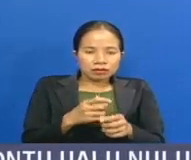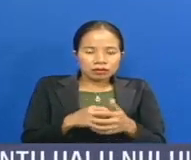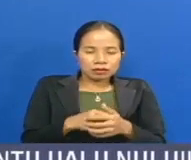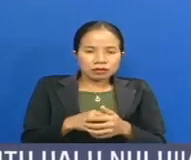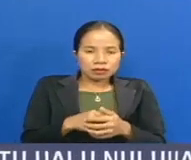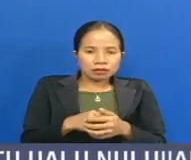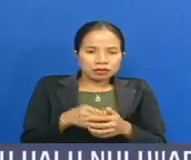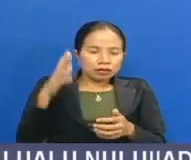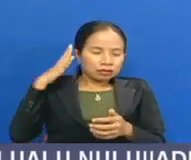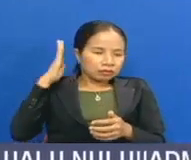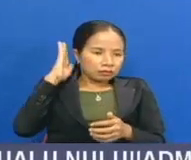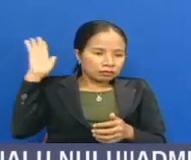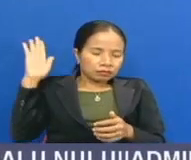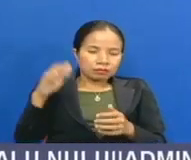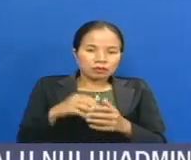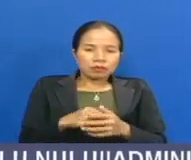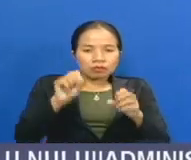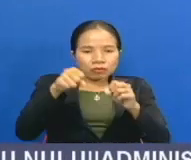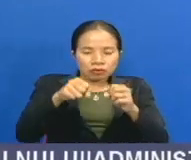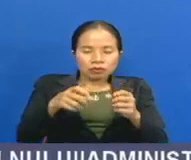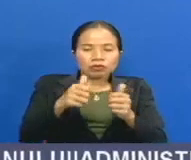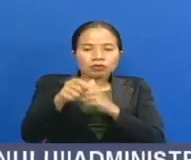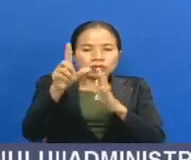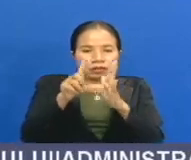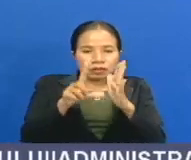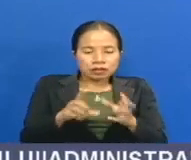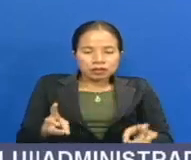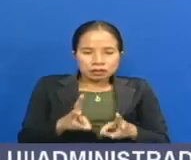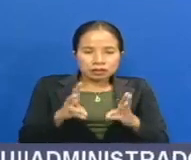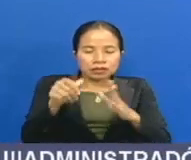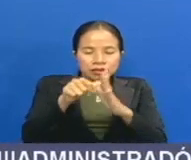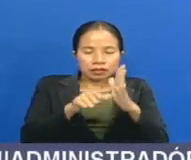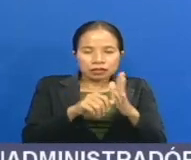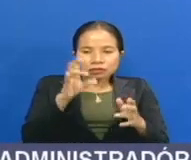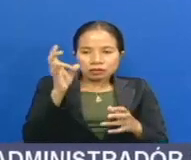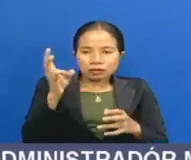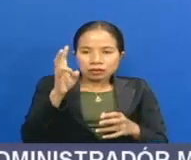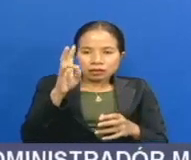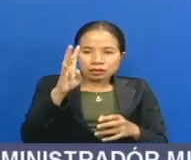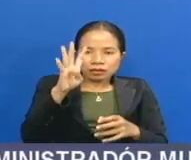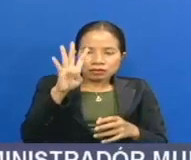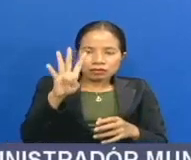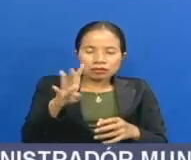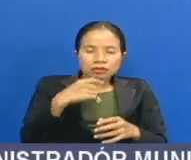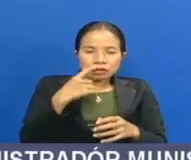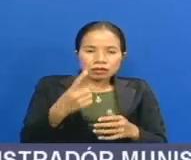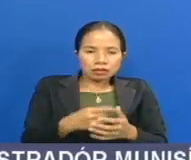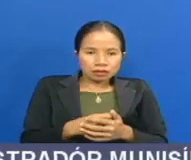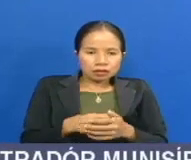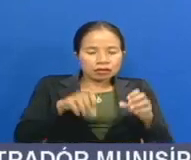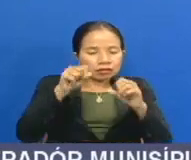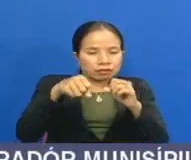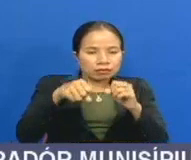bando ter lei código estrada e artigo 74 na má que não recebe é